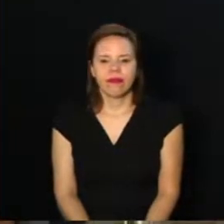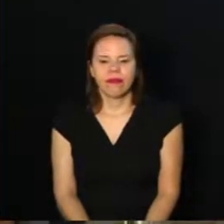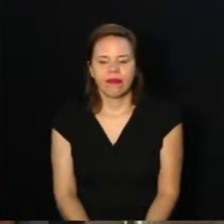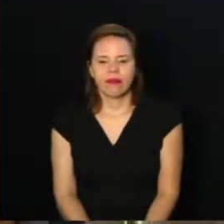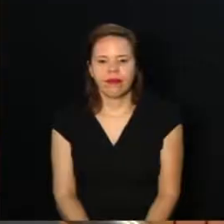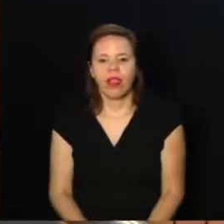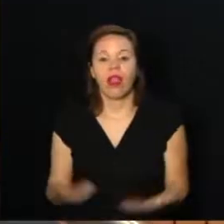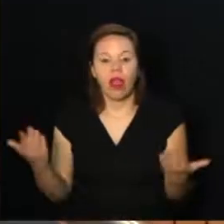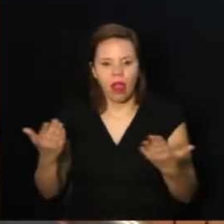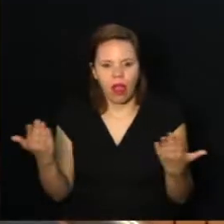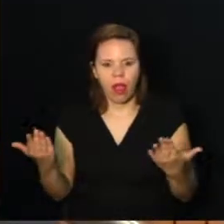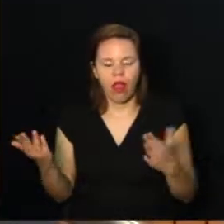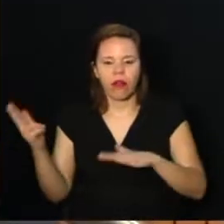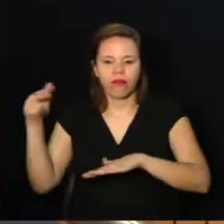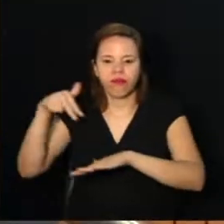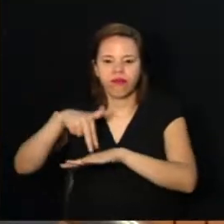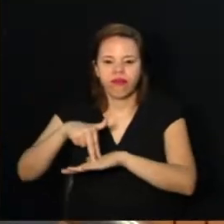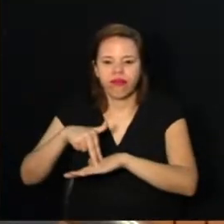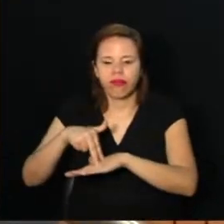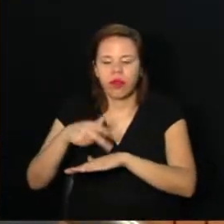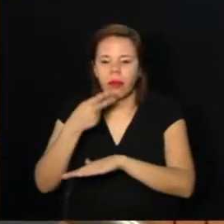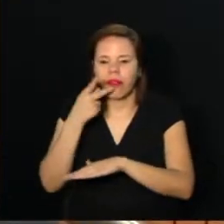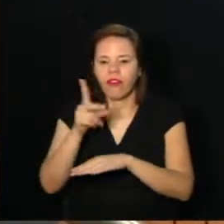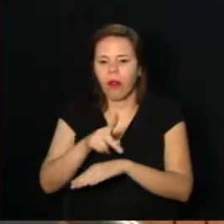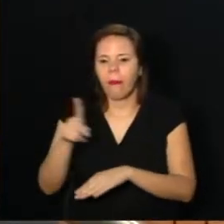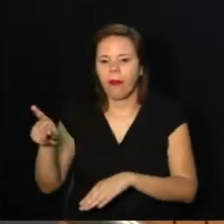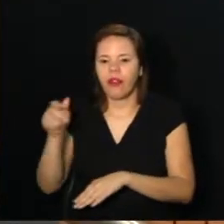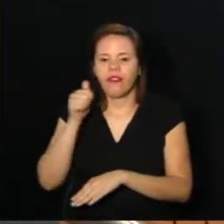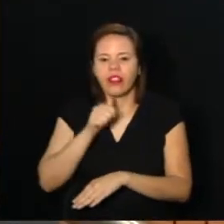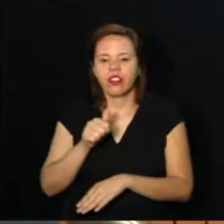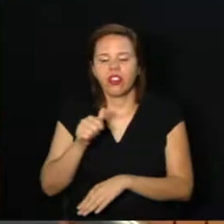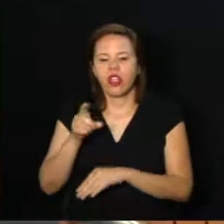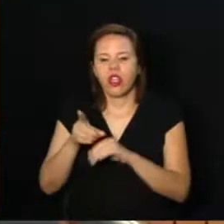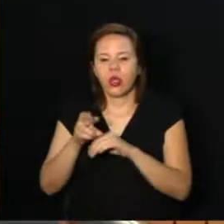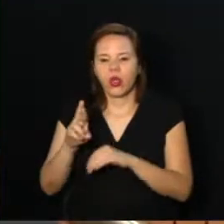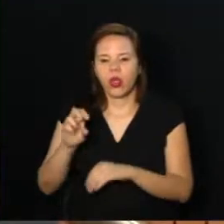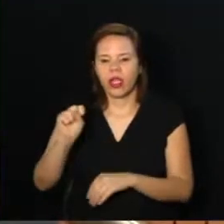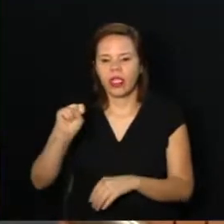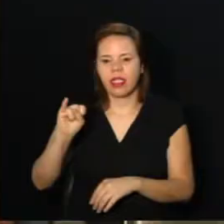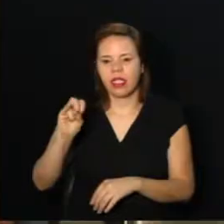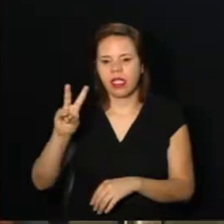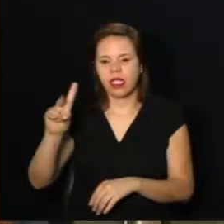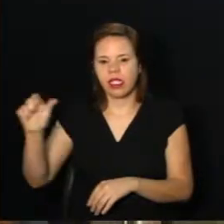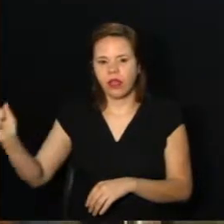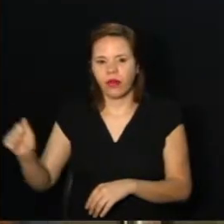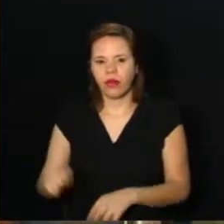Com a palavra agora, a professora doutora Silvia Maria Ciasca.